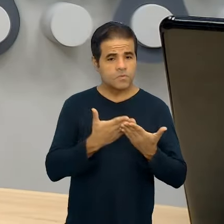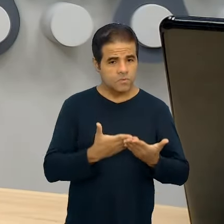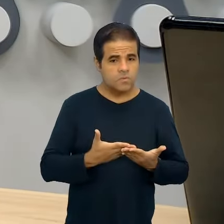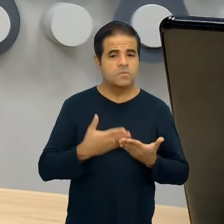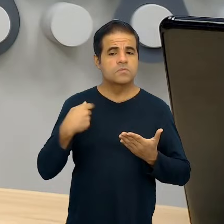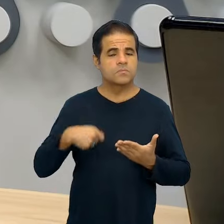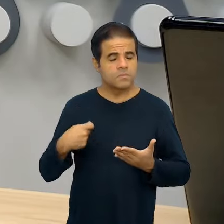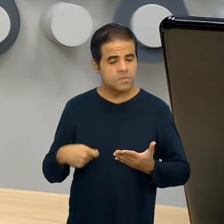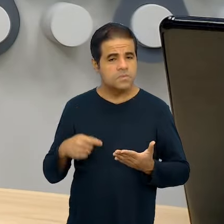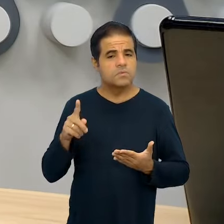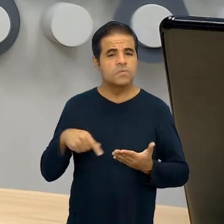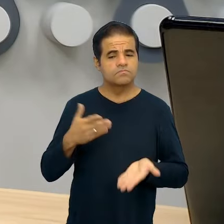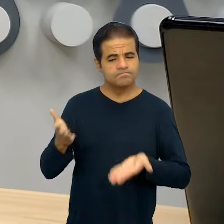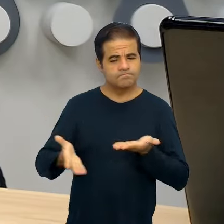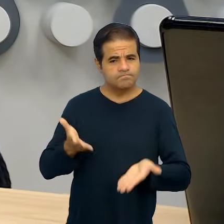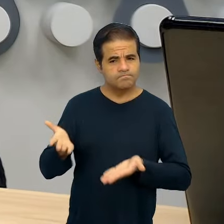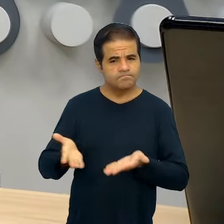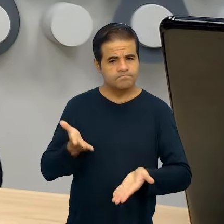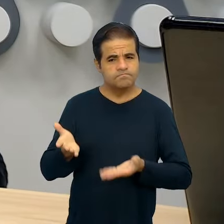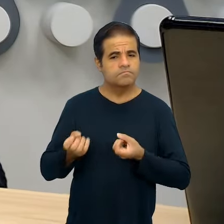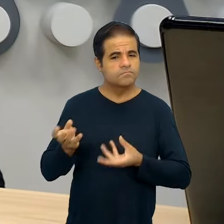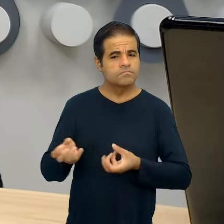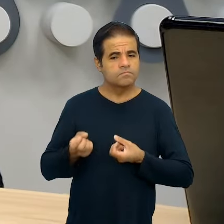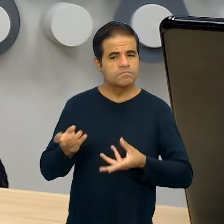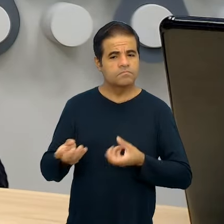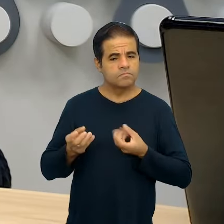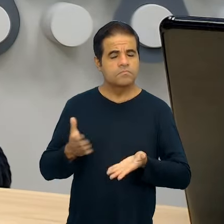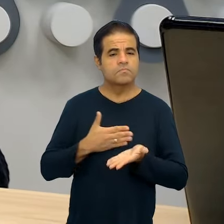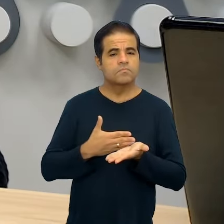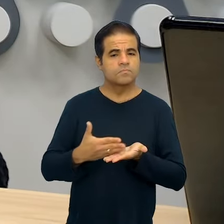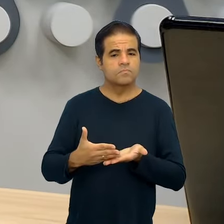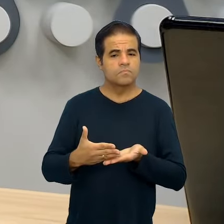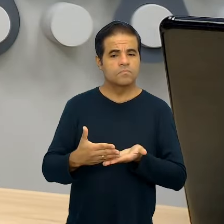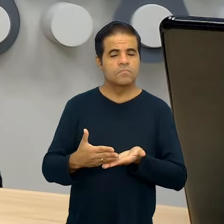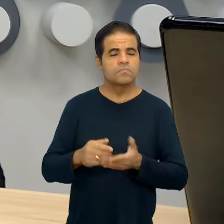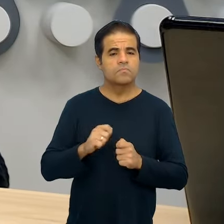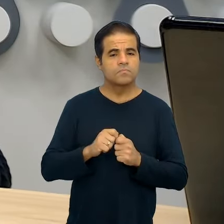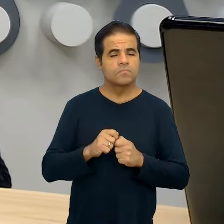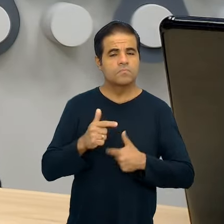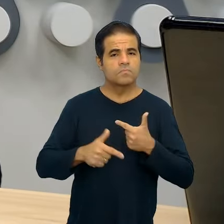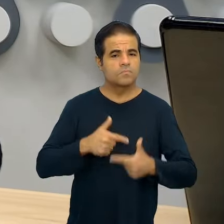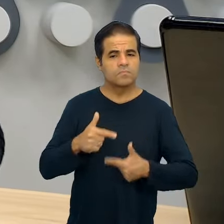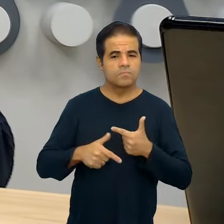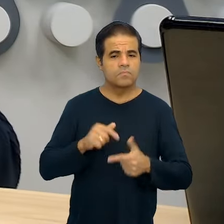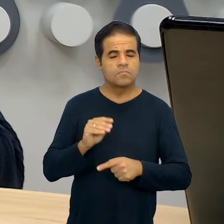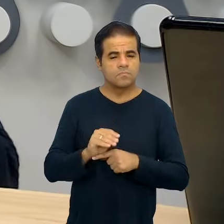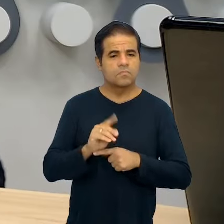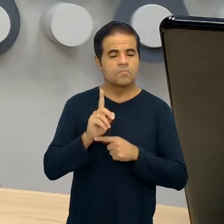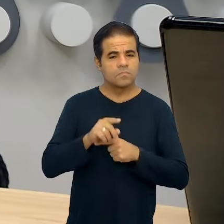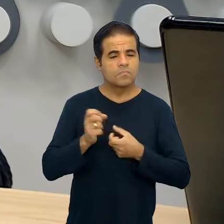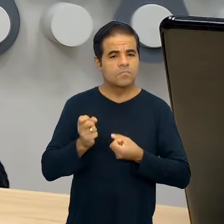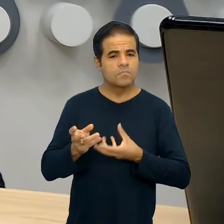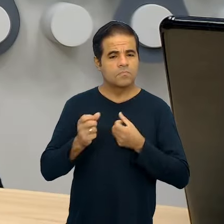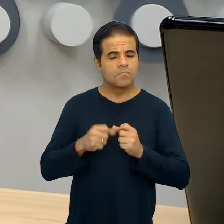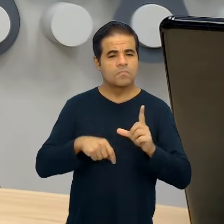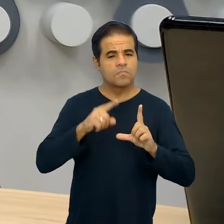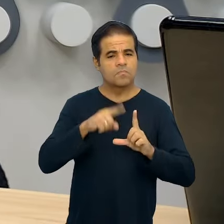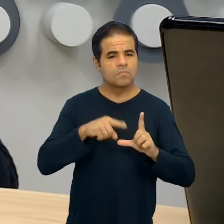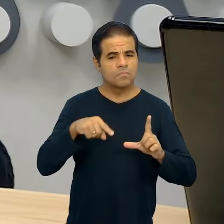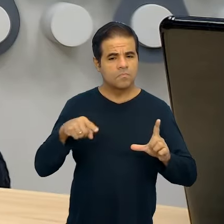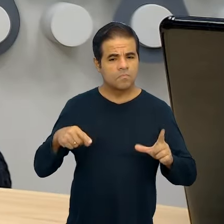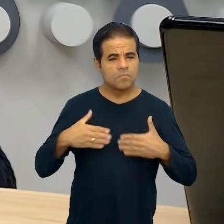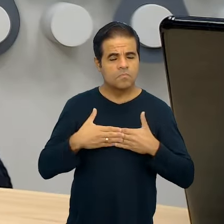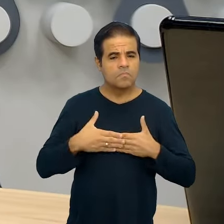devem fazer um tratamento da informação. Então, eles já vão começar a realizar o tratamento da informação, que é a questão estatística, a